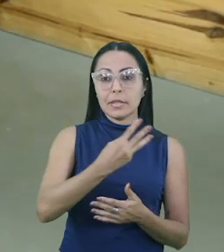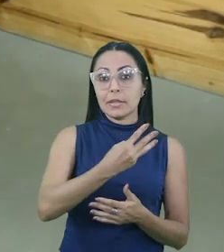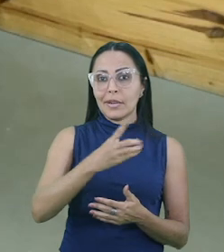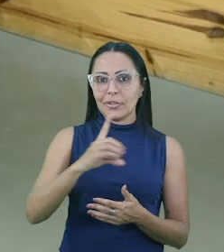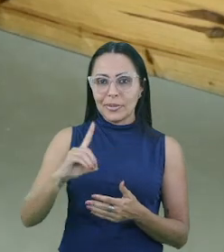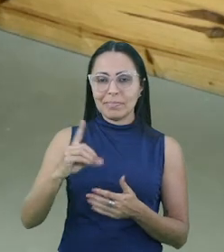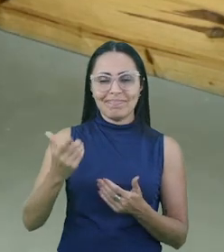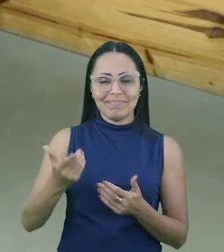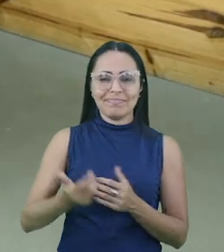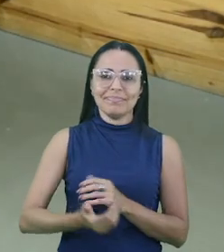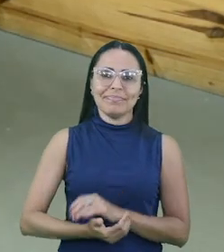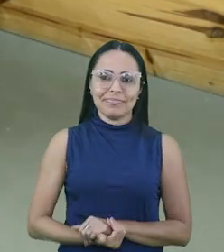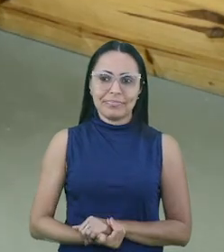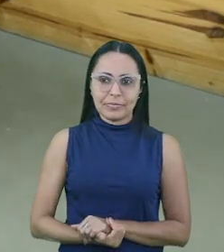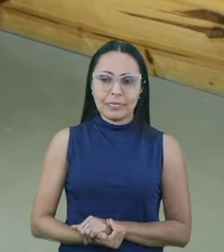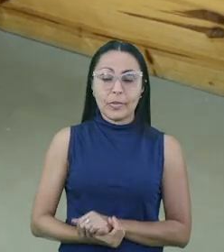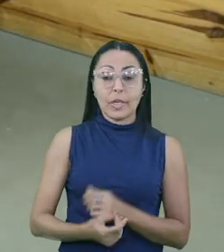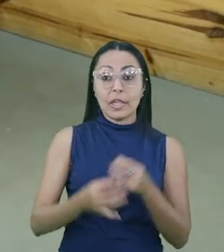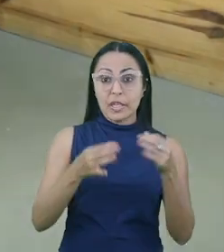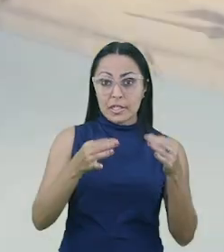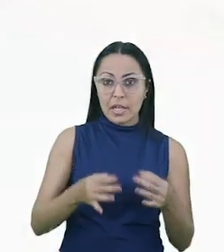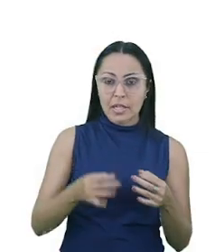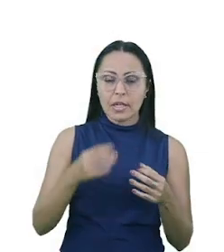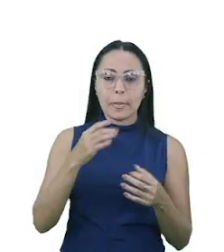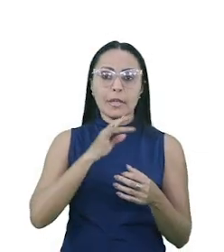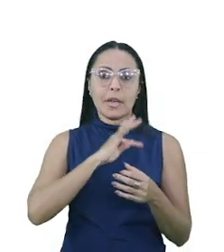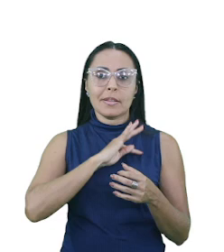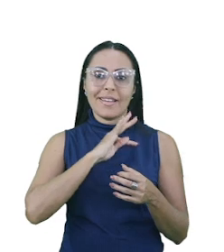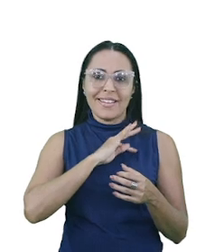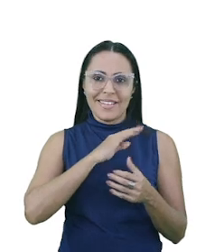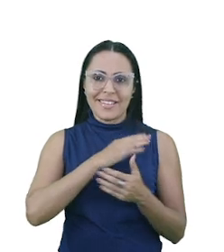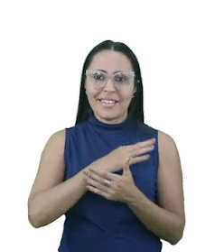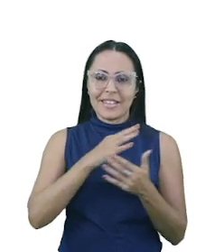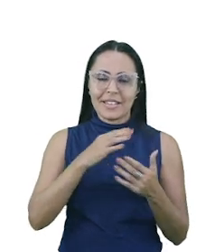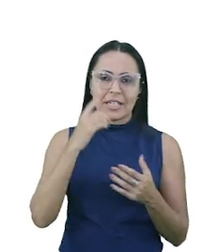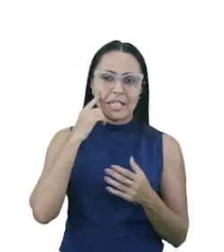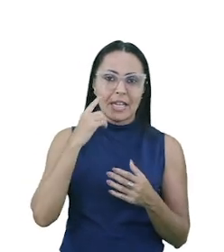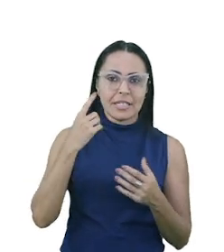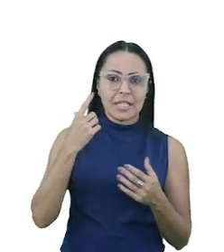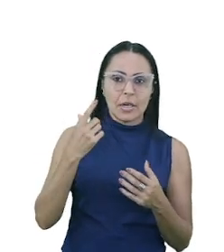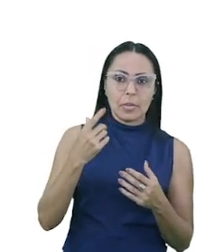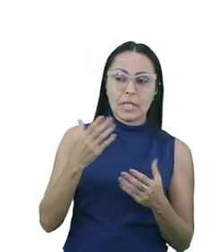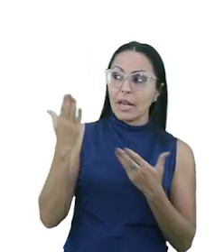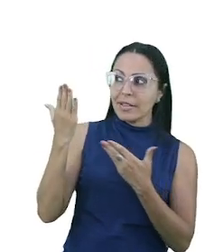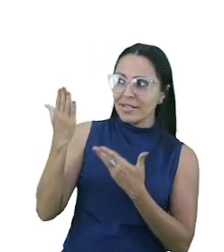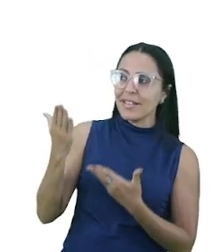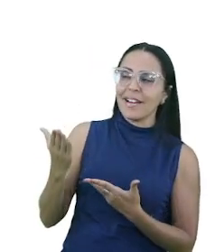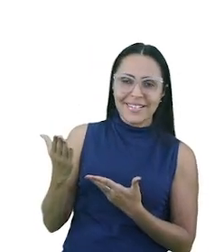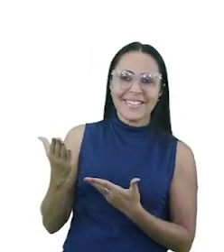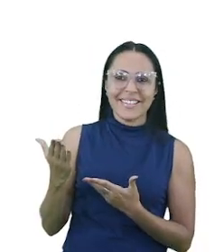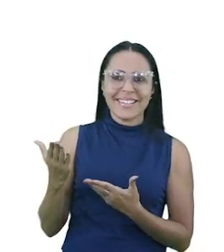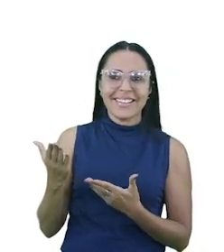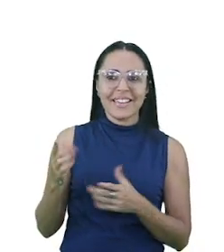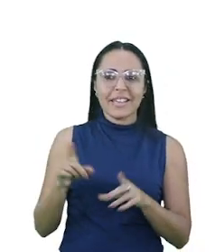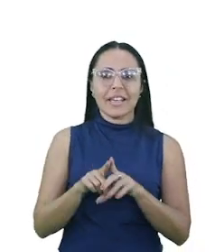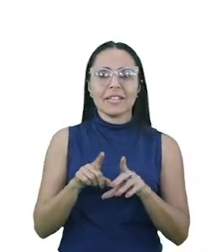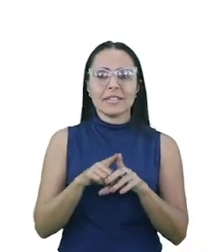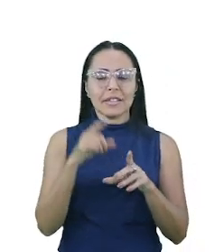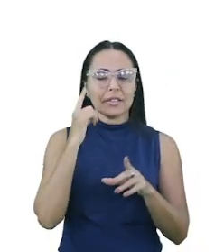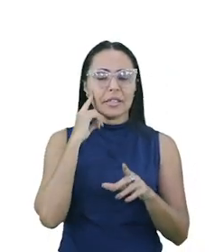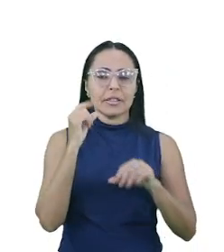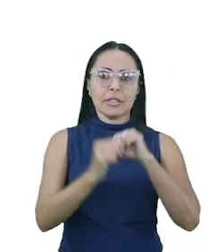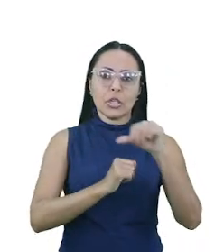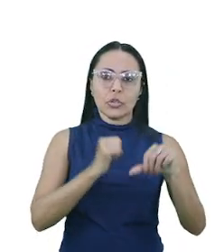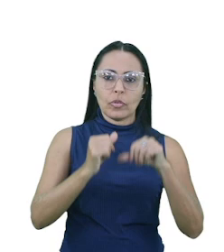Isso. Que é exatamente a técnica da cromia, que é essa camisa que está aqui, que é essa técnica que transforma a luz